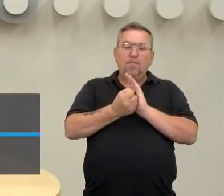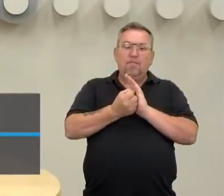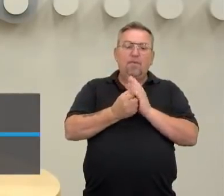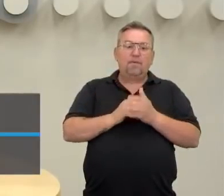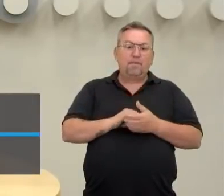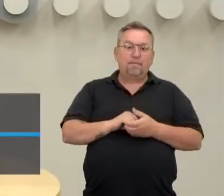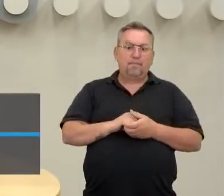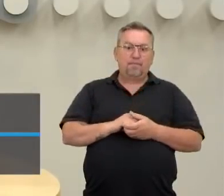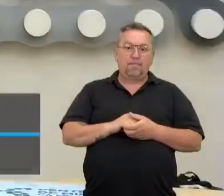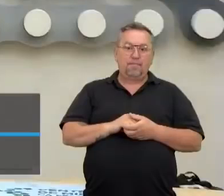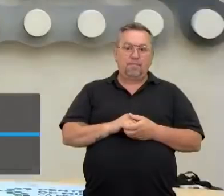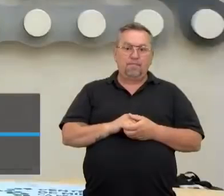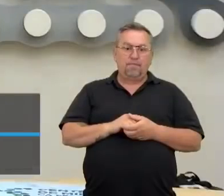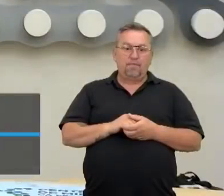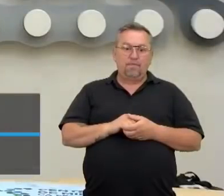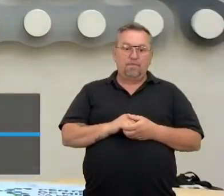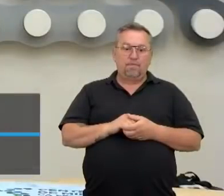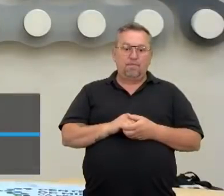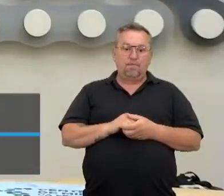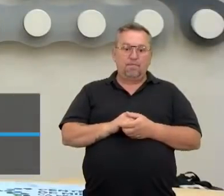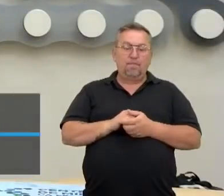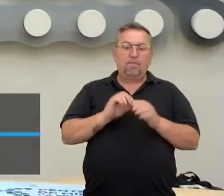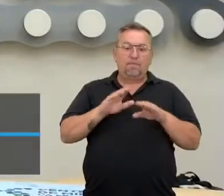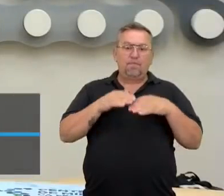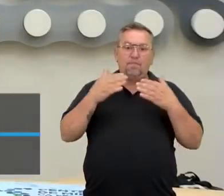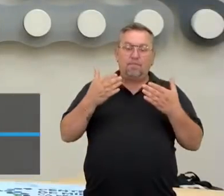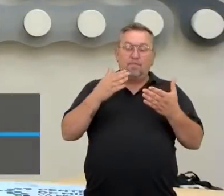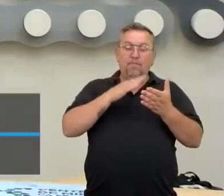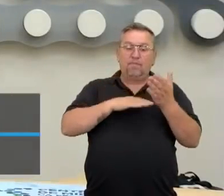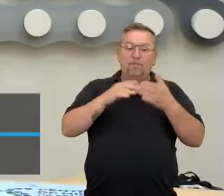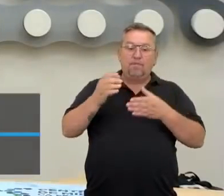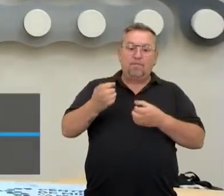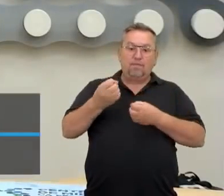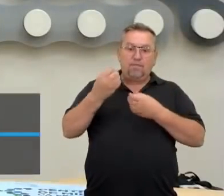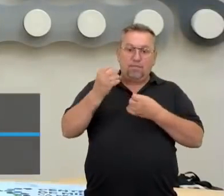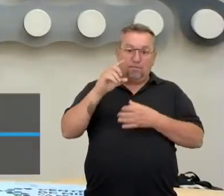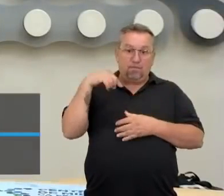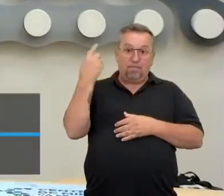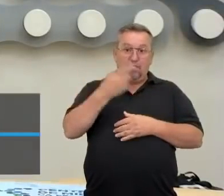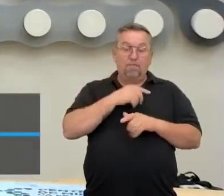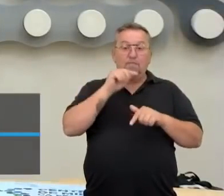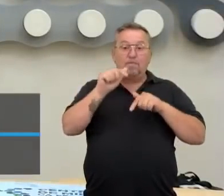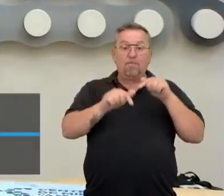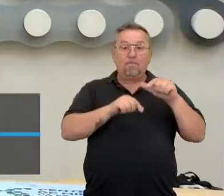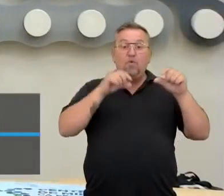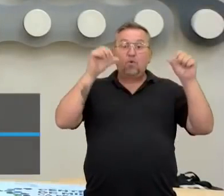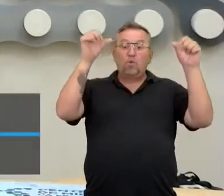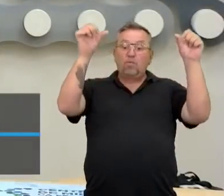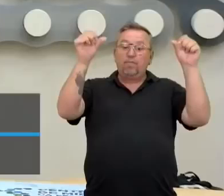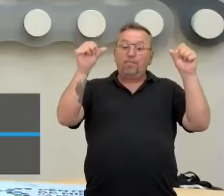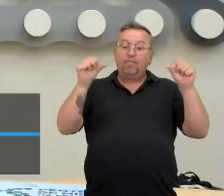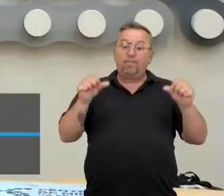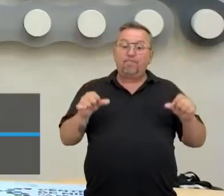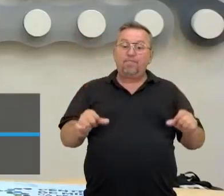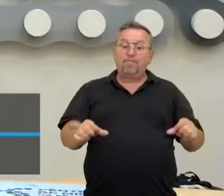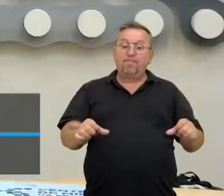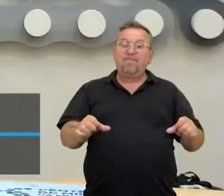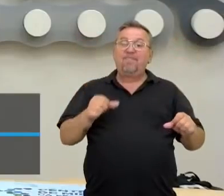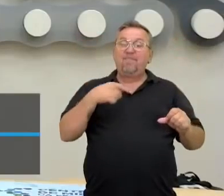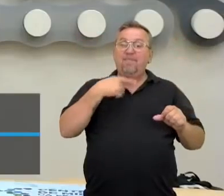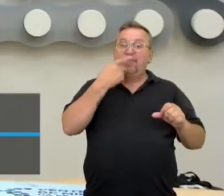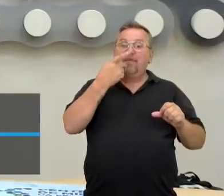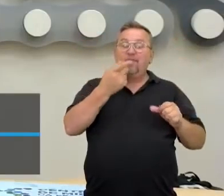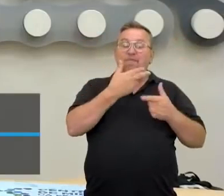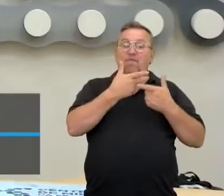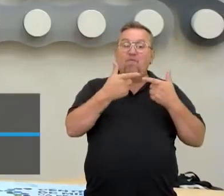grafiteiro. Então, olha, até interessante todas as informações, porque quando nós trabalhamos os cartazes em si, nós falamos muito sobre